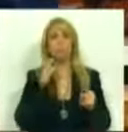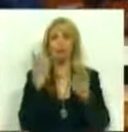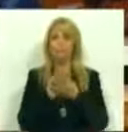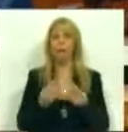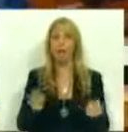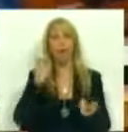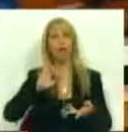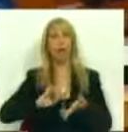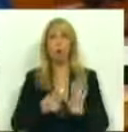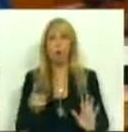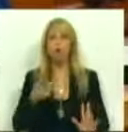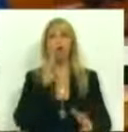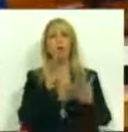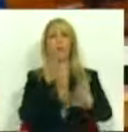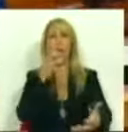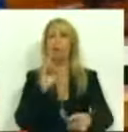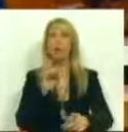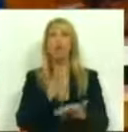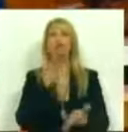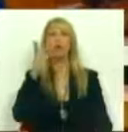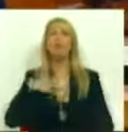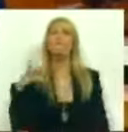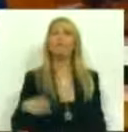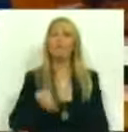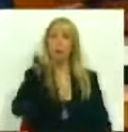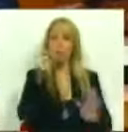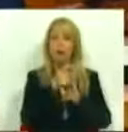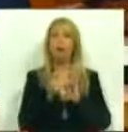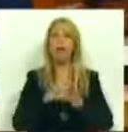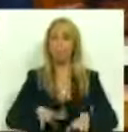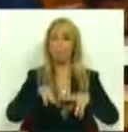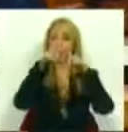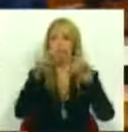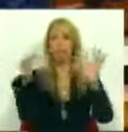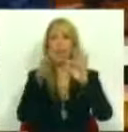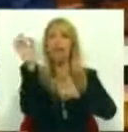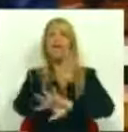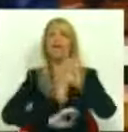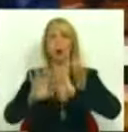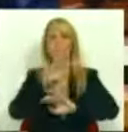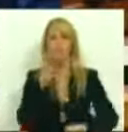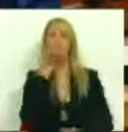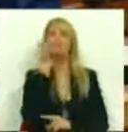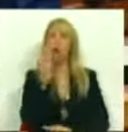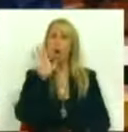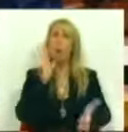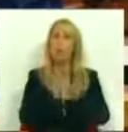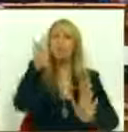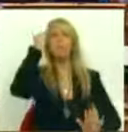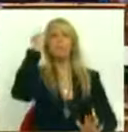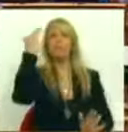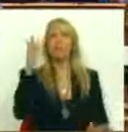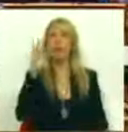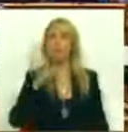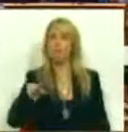crucial e relevante não só para Portugal, mas para a agenda de crescimento da Europa. Vejamos as últimas previsões